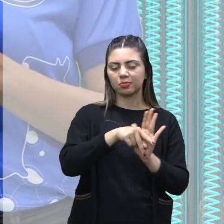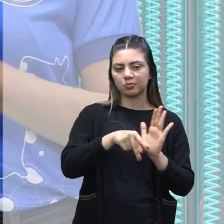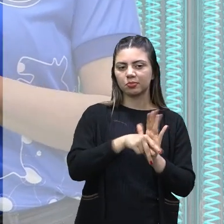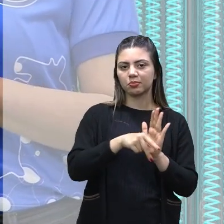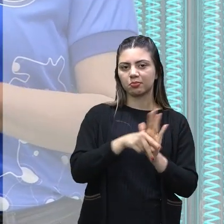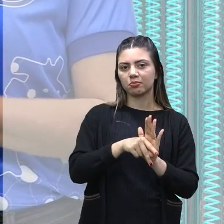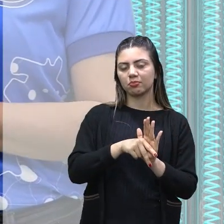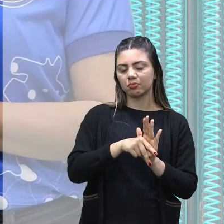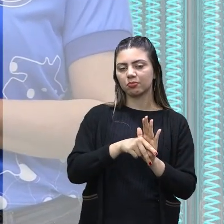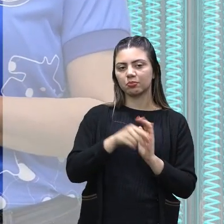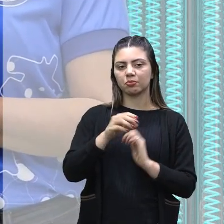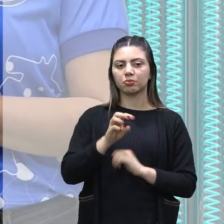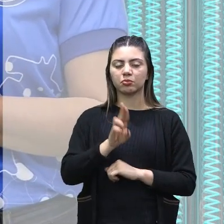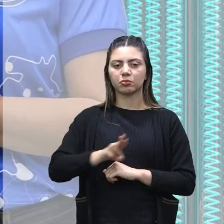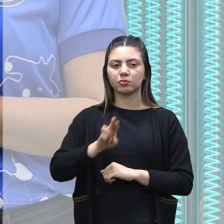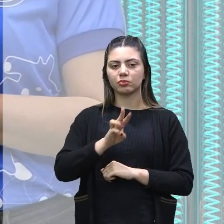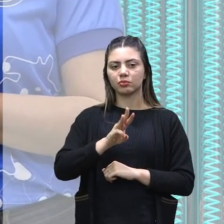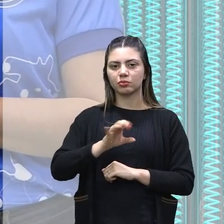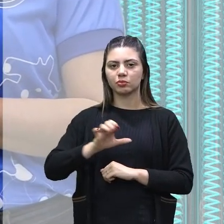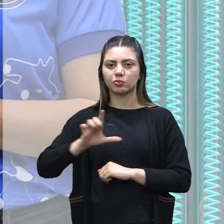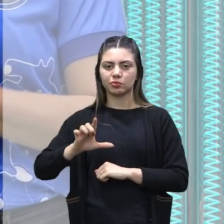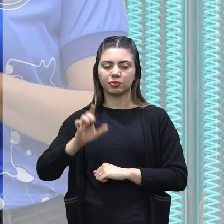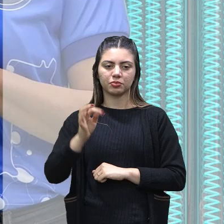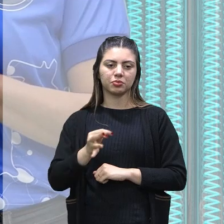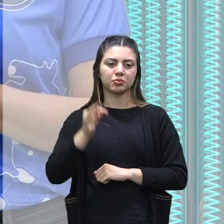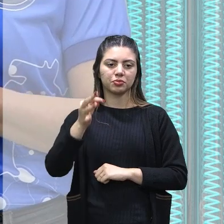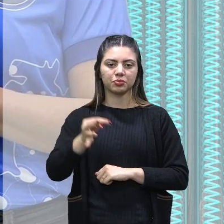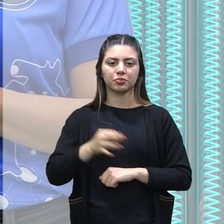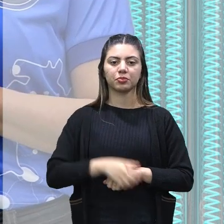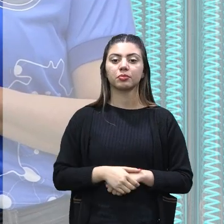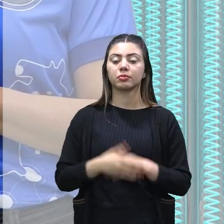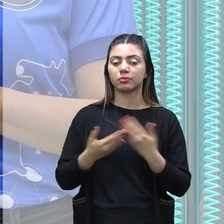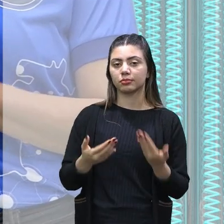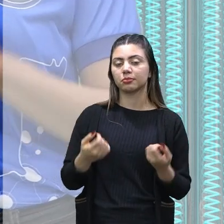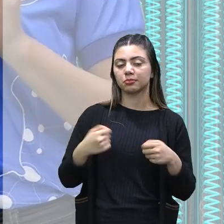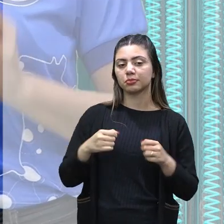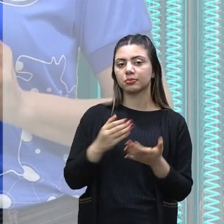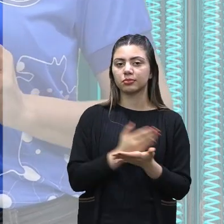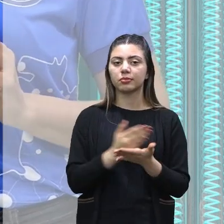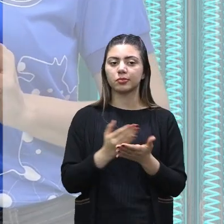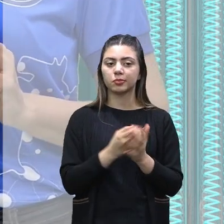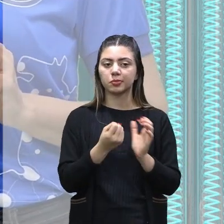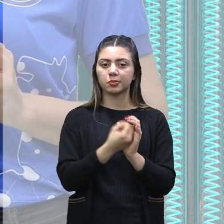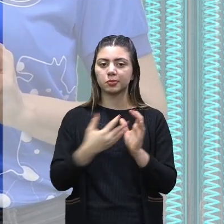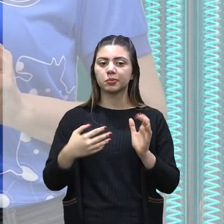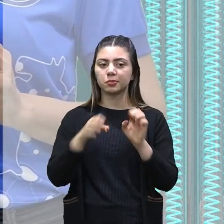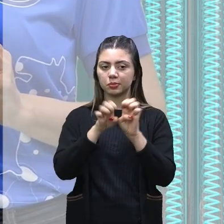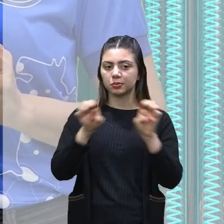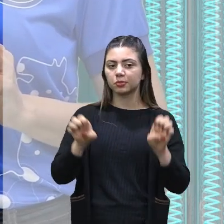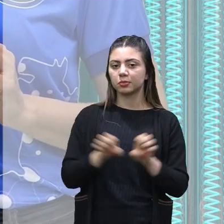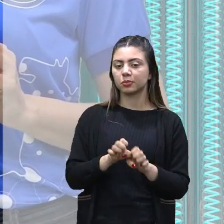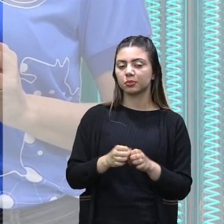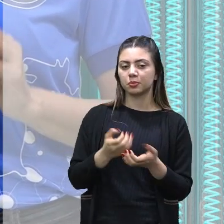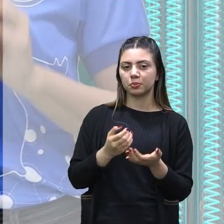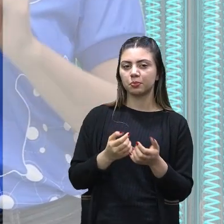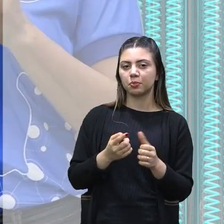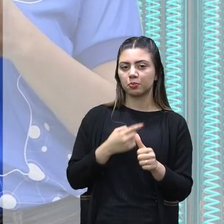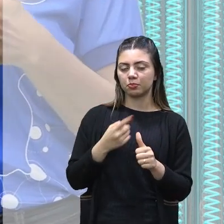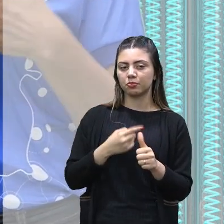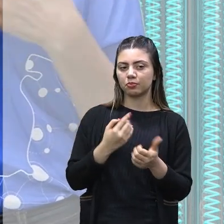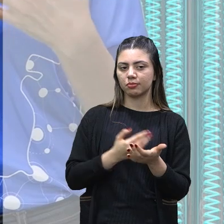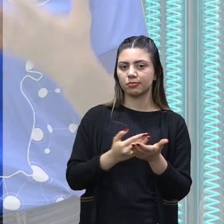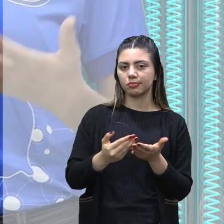Então, o futuro, né, na forma interrogativa com will, preciso de alguns elementos. O primeiro está bem ali no comecinho,